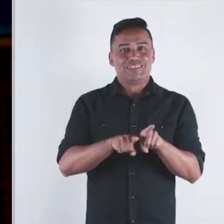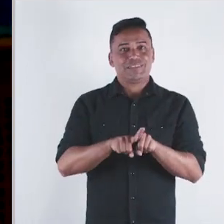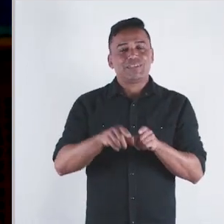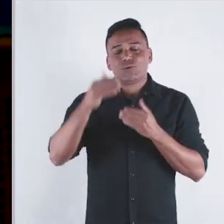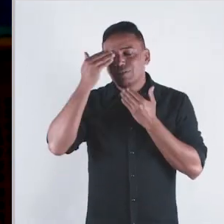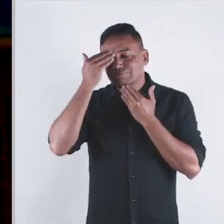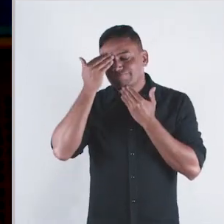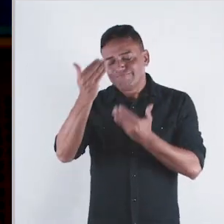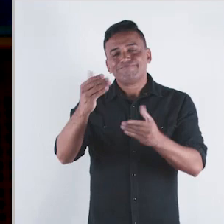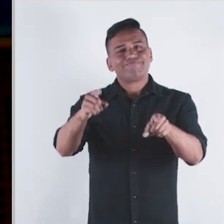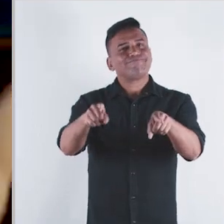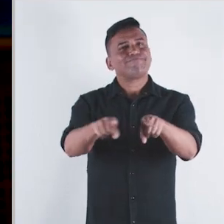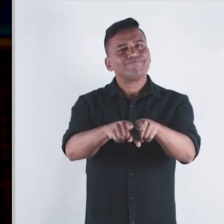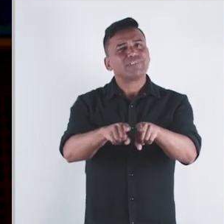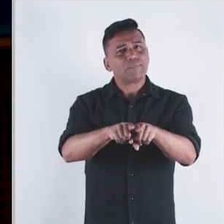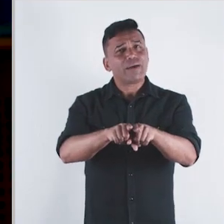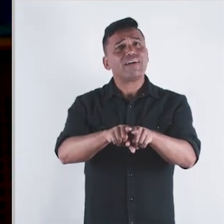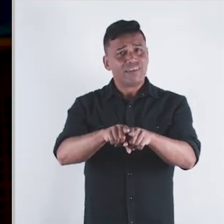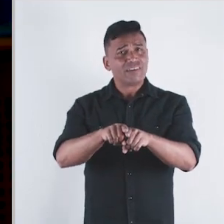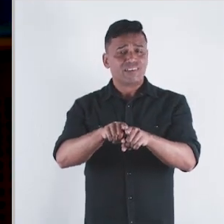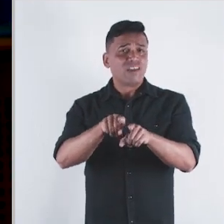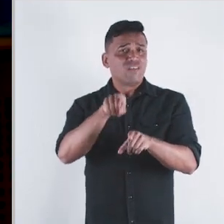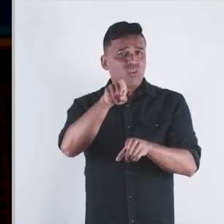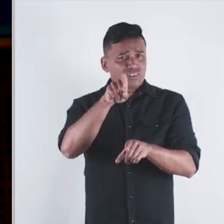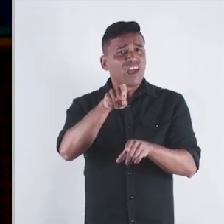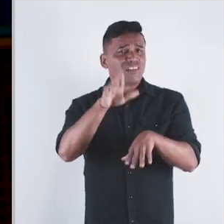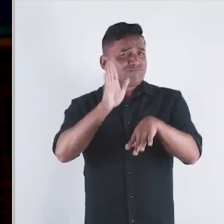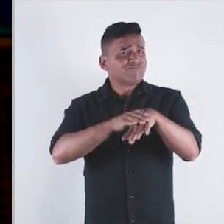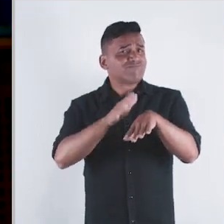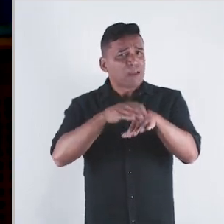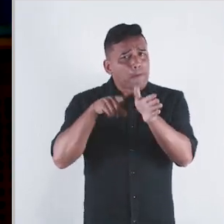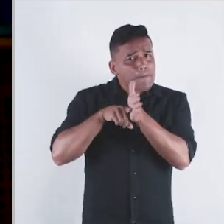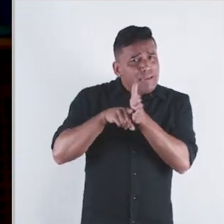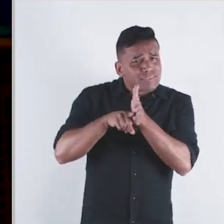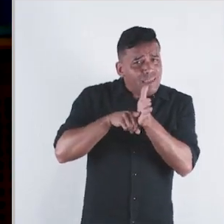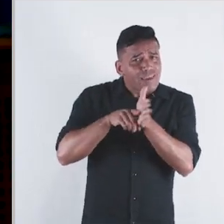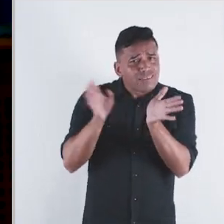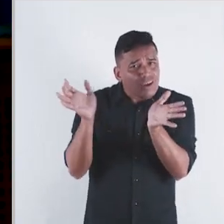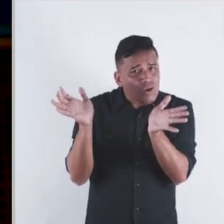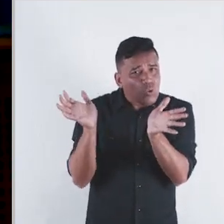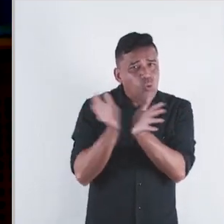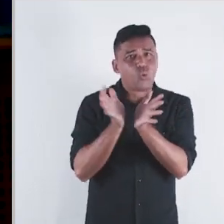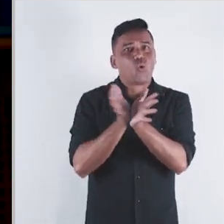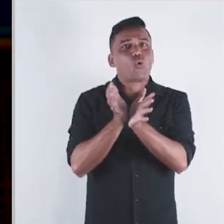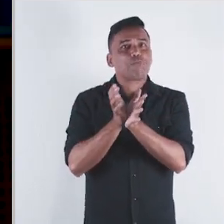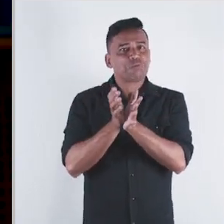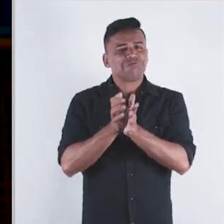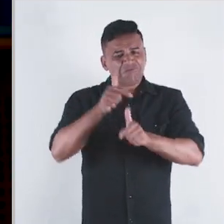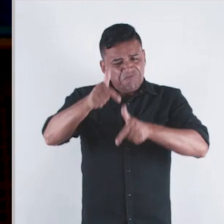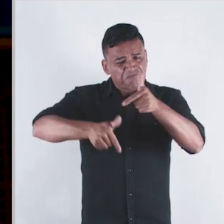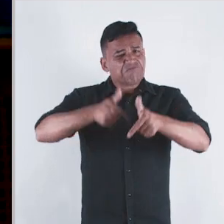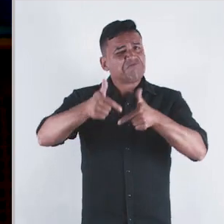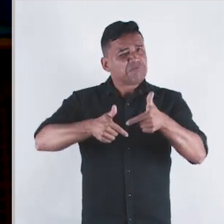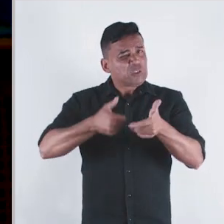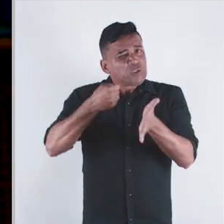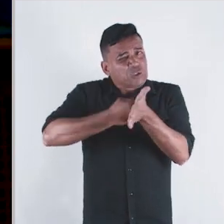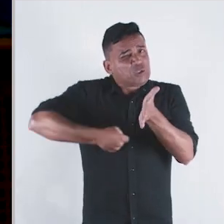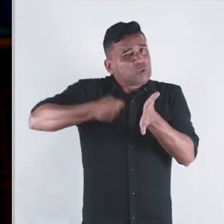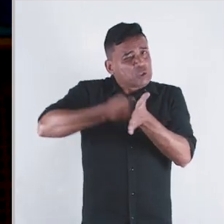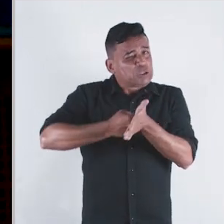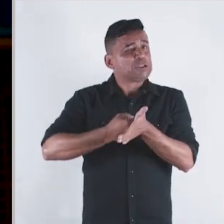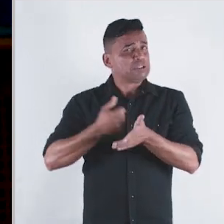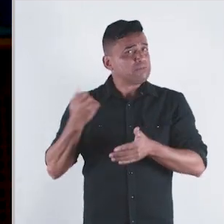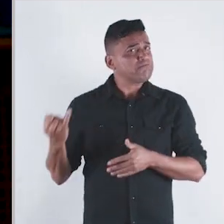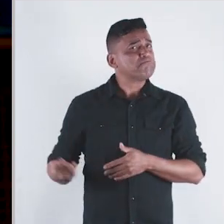esse trabalho que vocês estão fazendo do grupo de pesquisa, né? Que é um trabalho extremamente importante, é